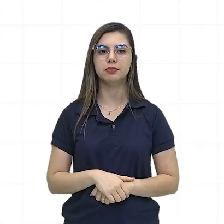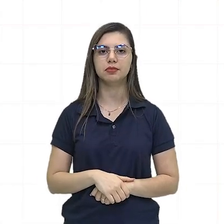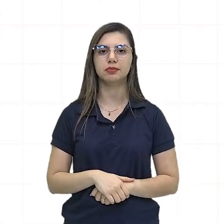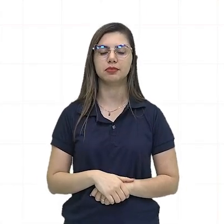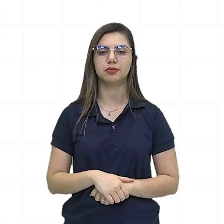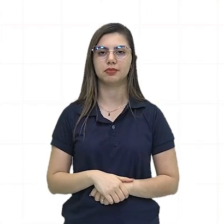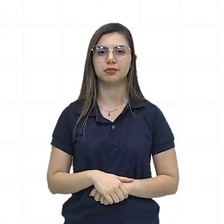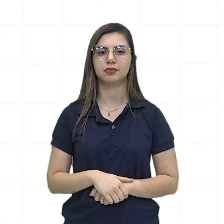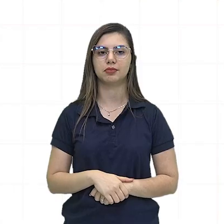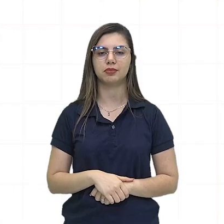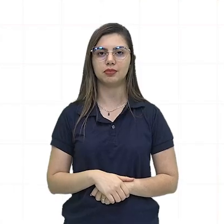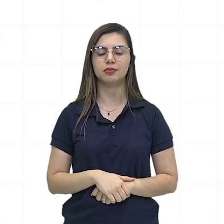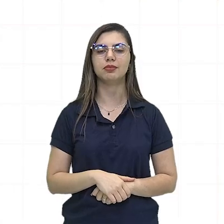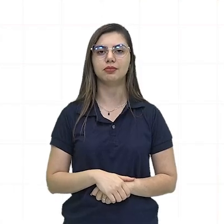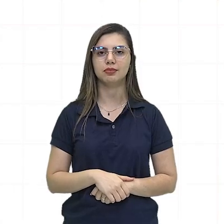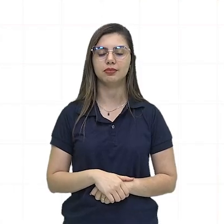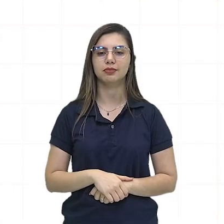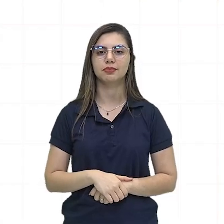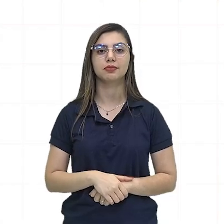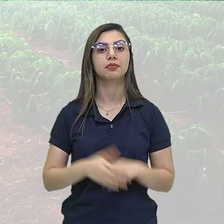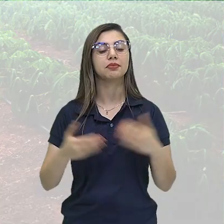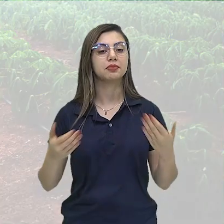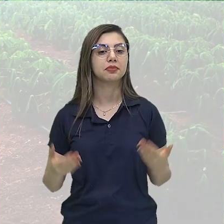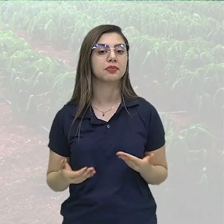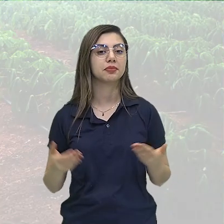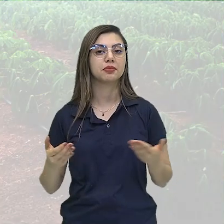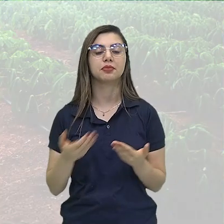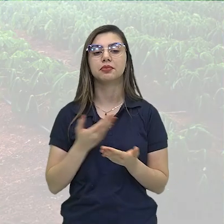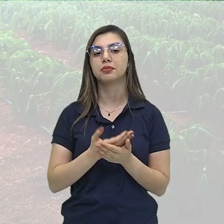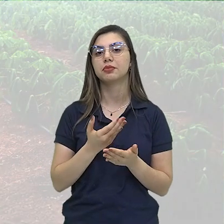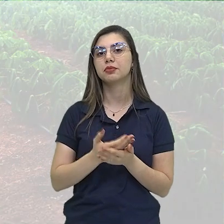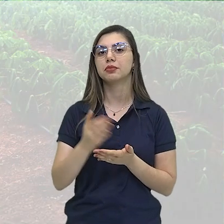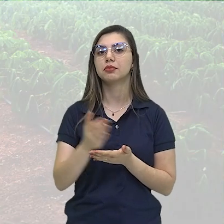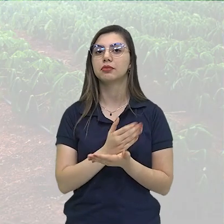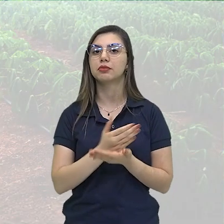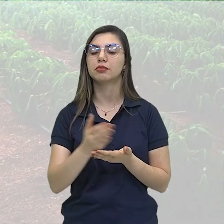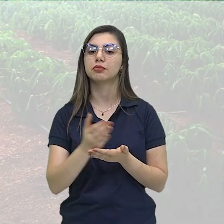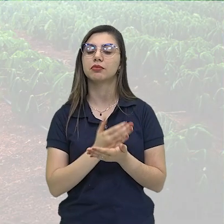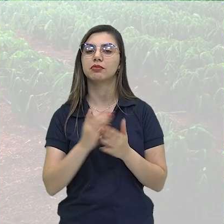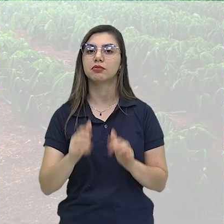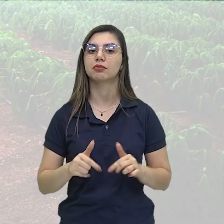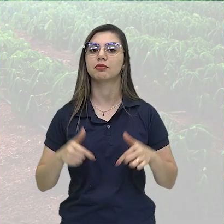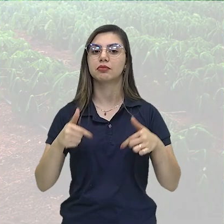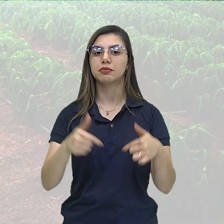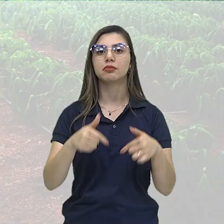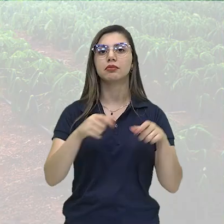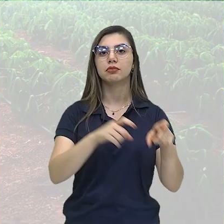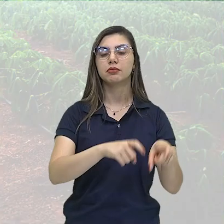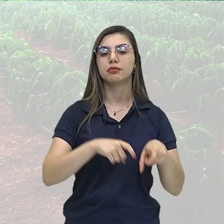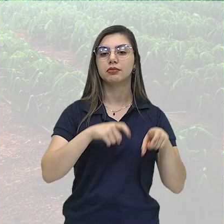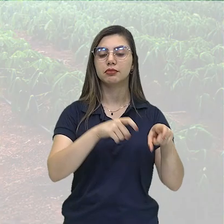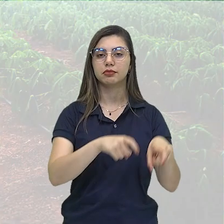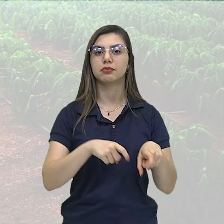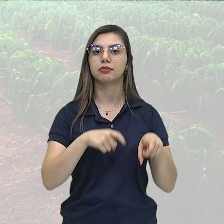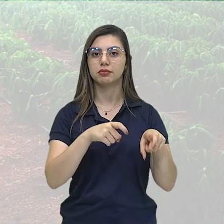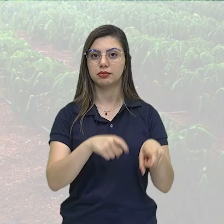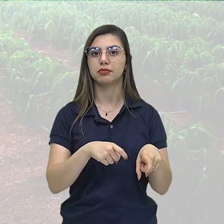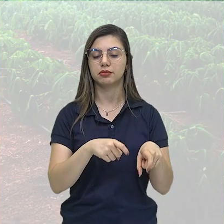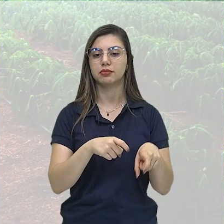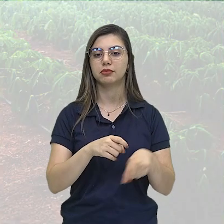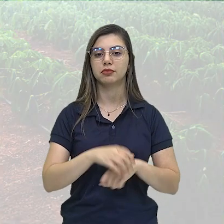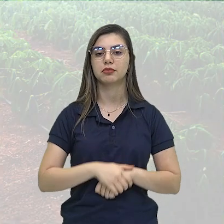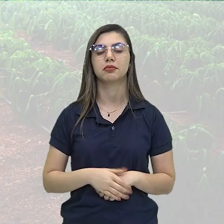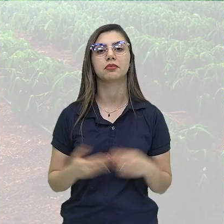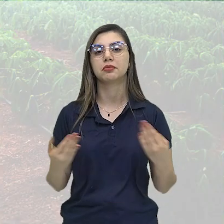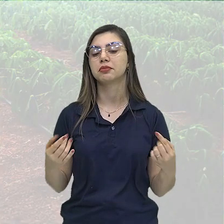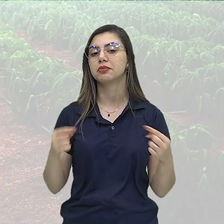Bem, gente, e agora a gente vai verificar algumas práticas agrícolas que fazem parte ali